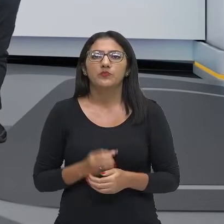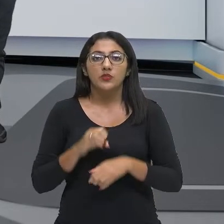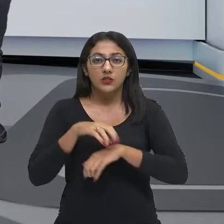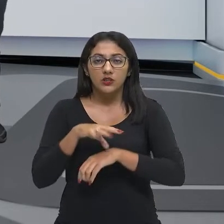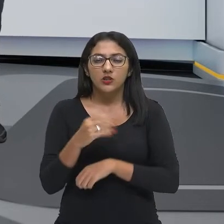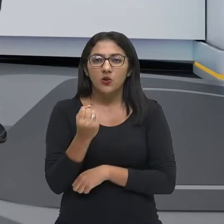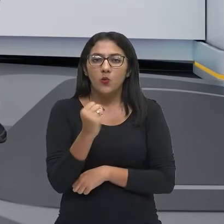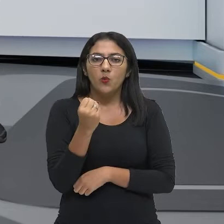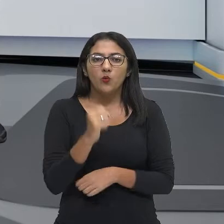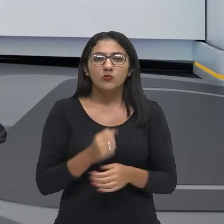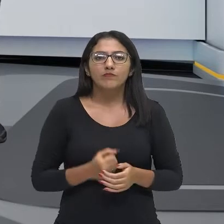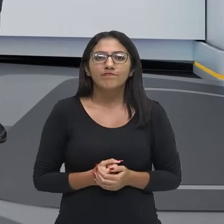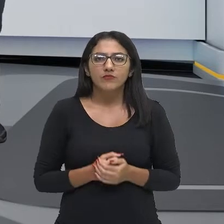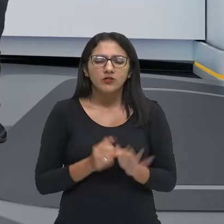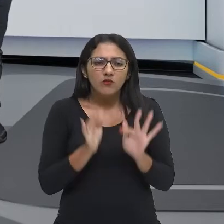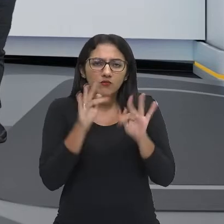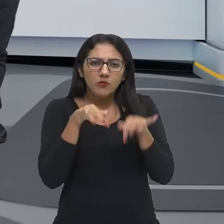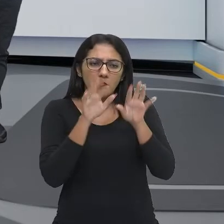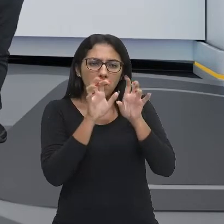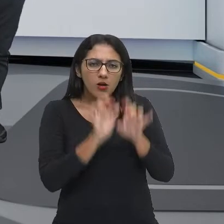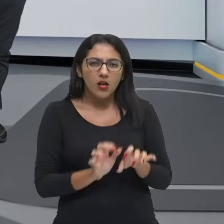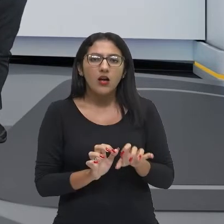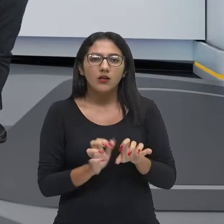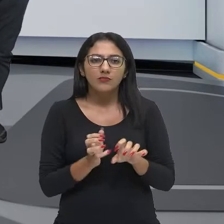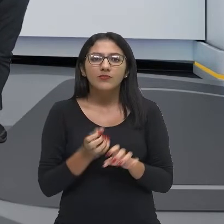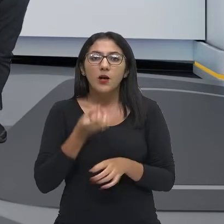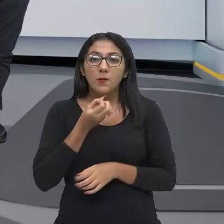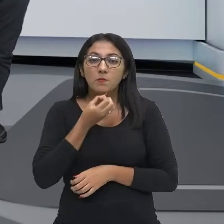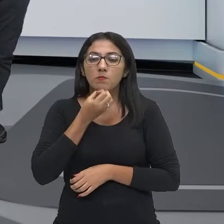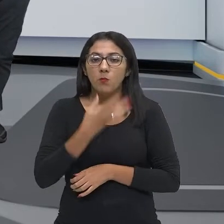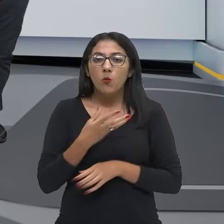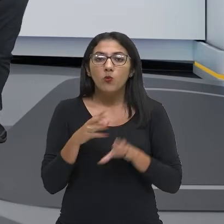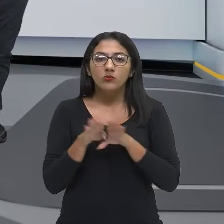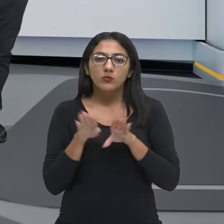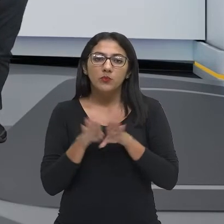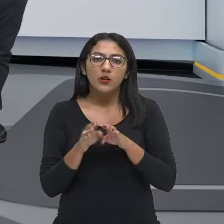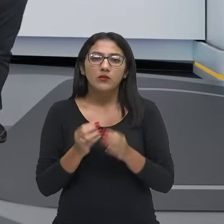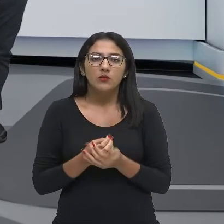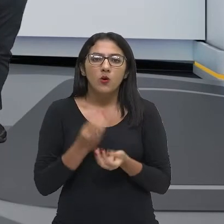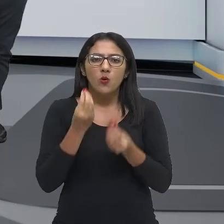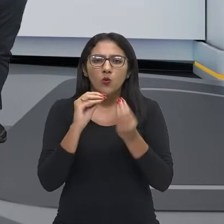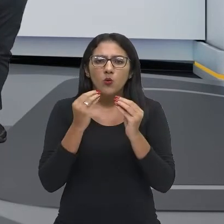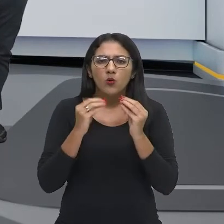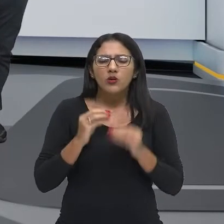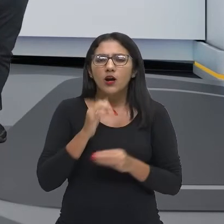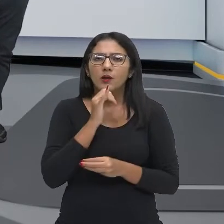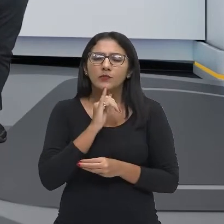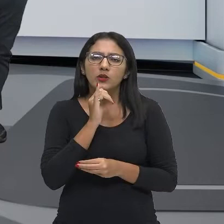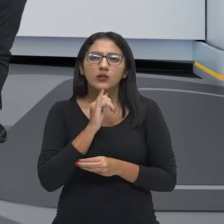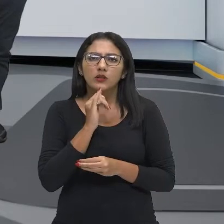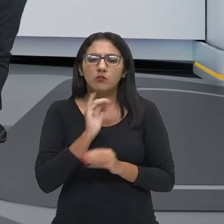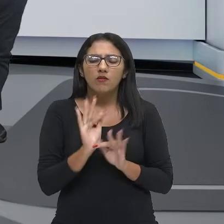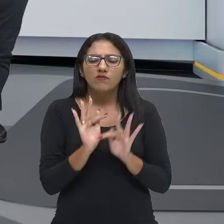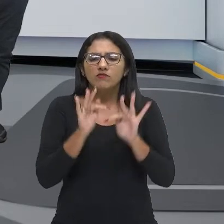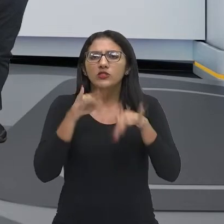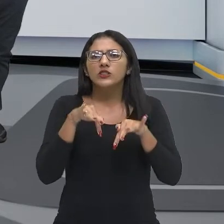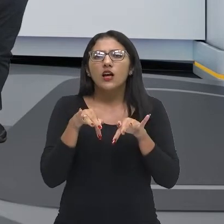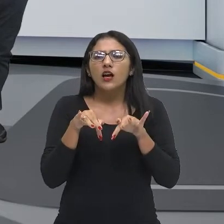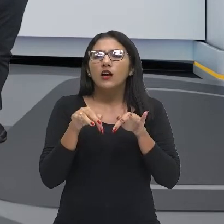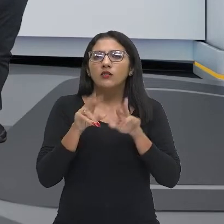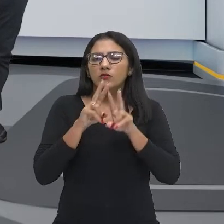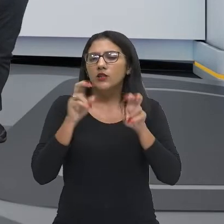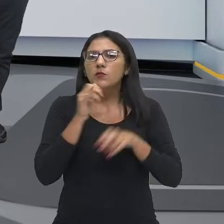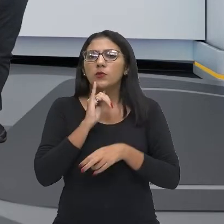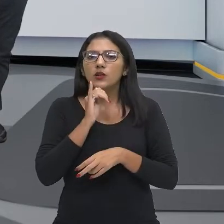Dica 8. Ao terminar a mensagem, é de bom tom utilizar uma mensagem de encerramento do assunto,